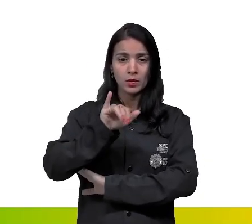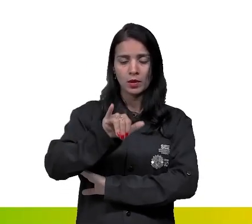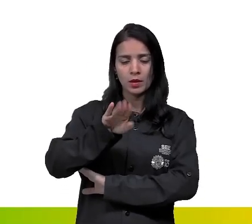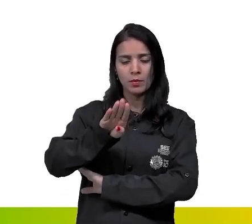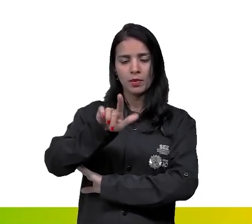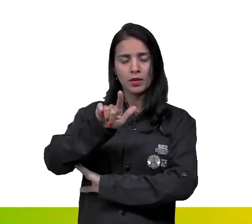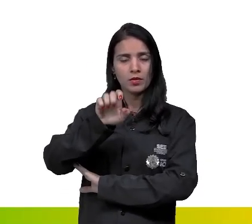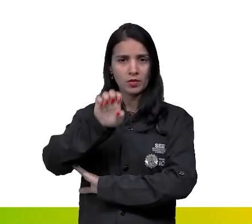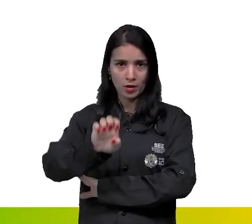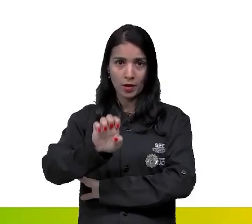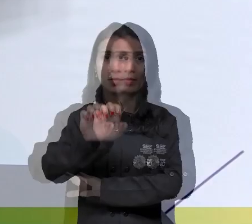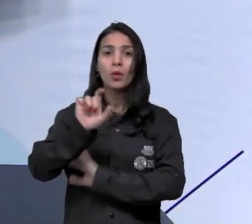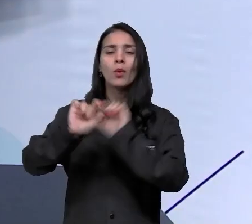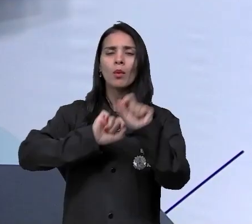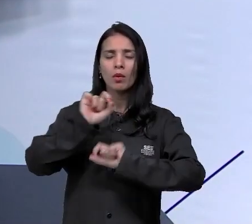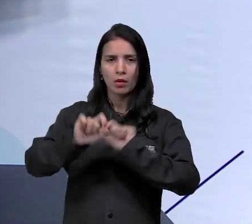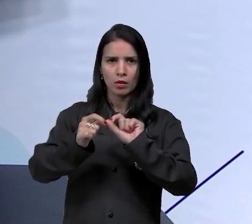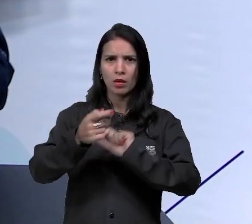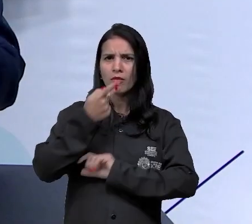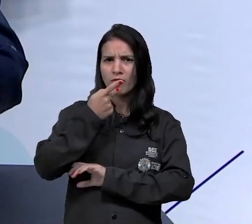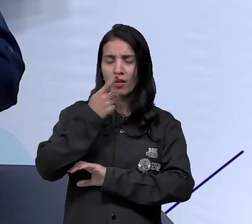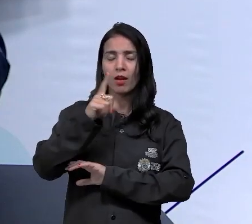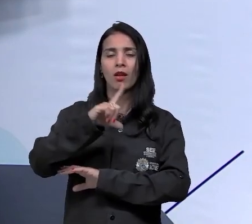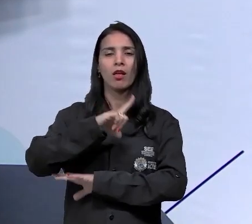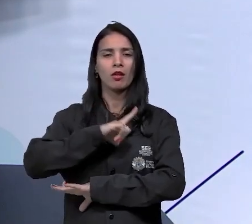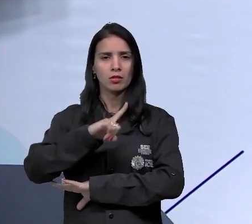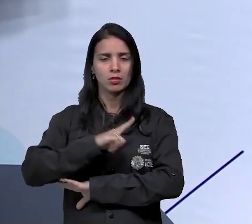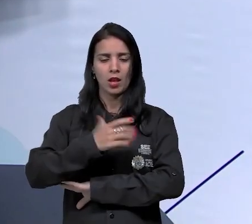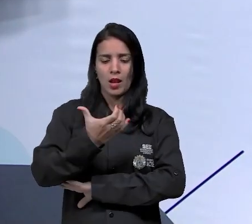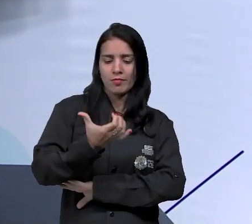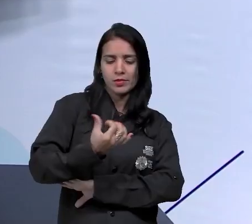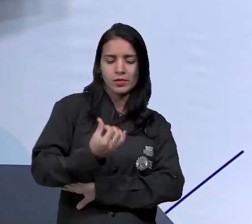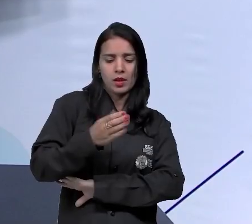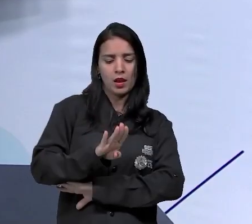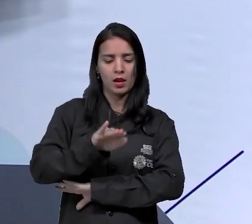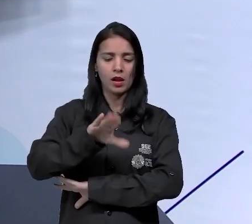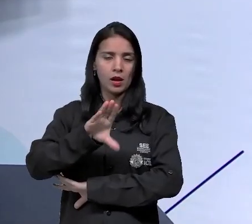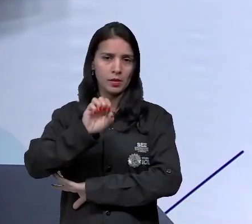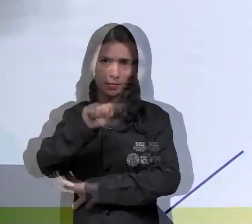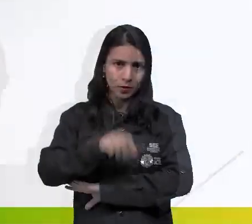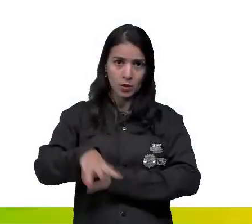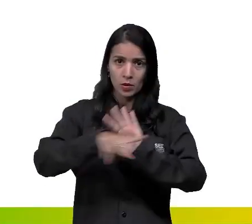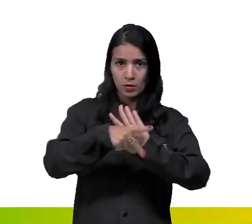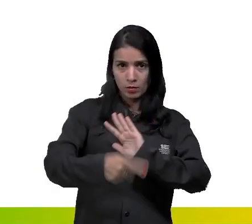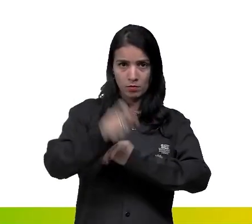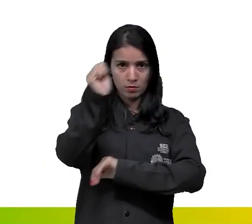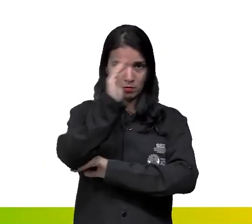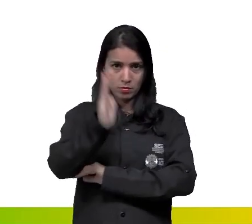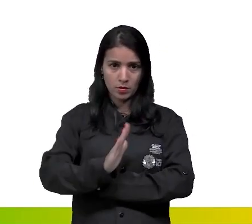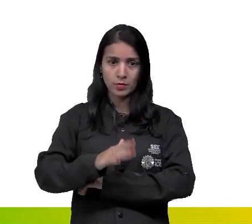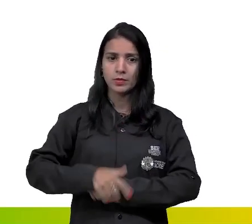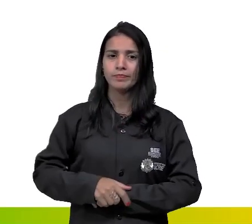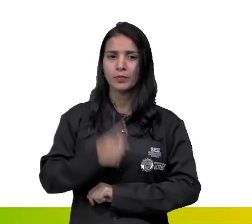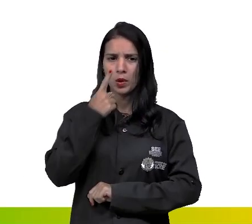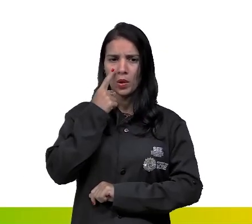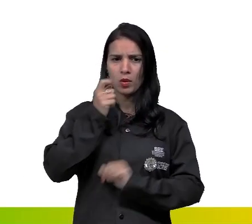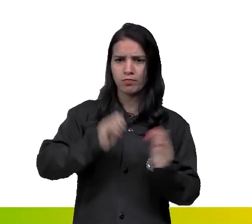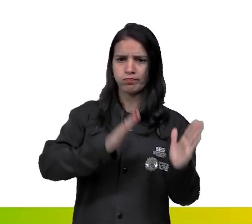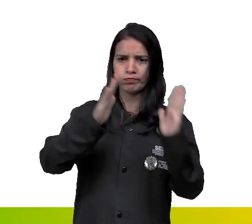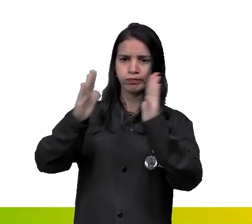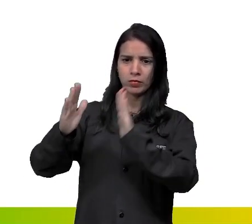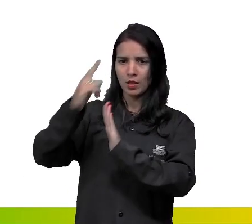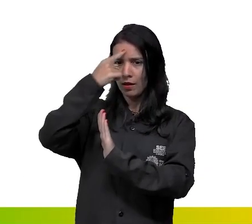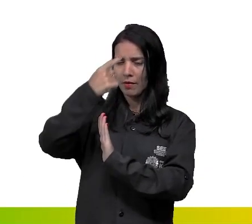possui 6 biomas. Vamos então conhecer alguns desses biomas brasileiros? A imagem aqui ao lado ela é pequenininha, mas eu vou